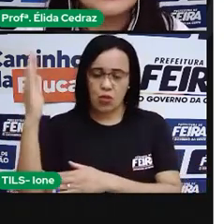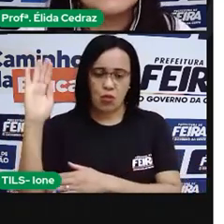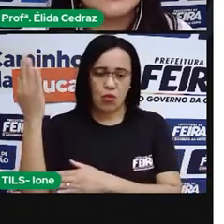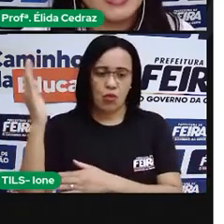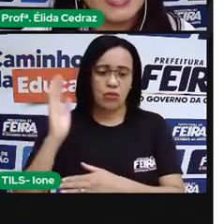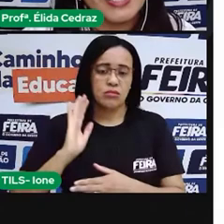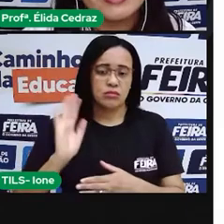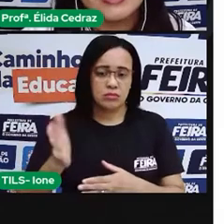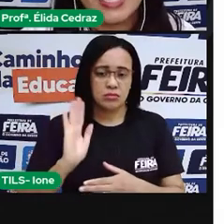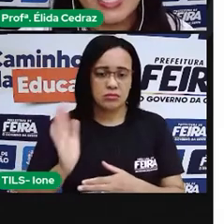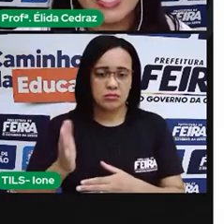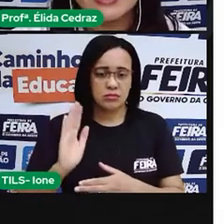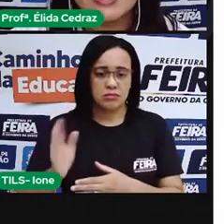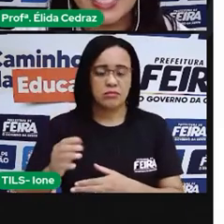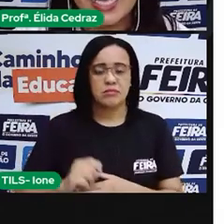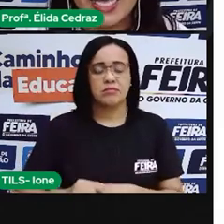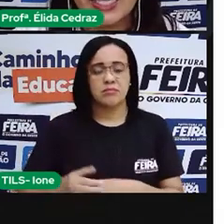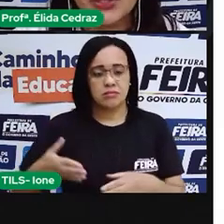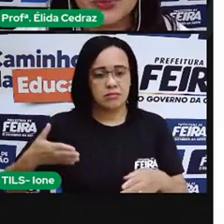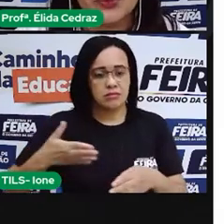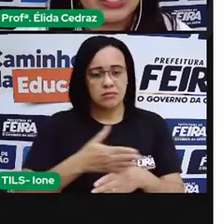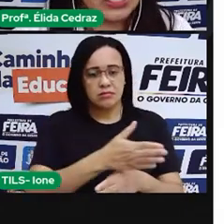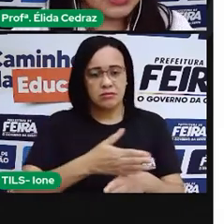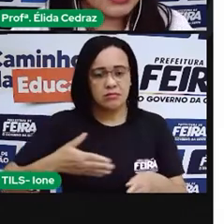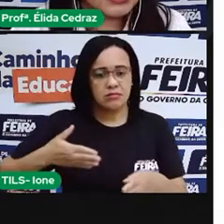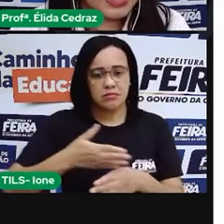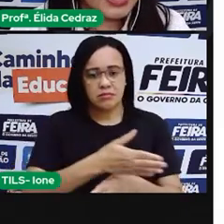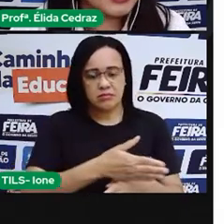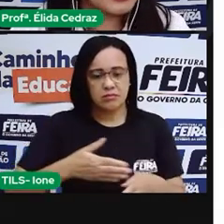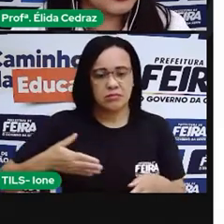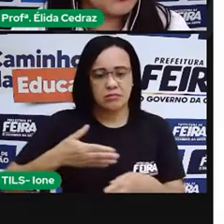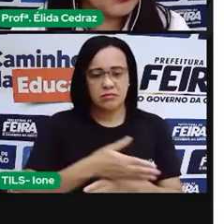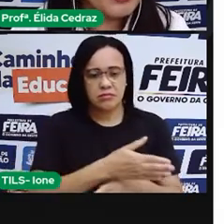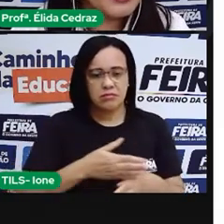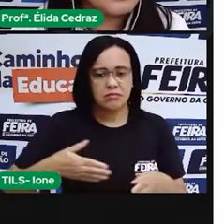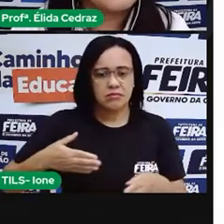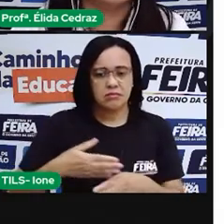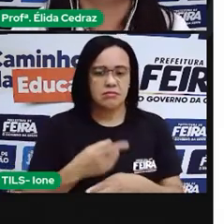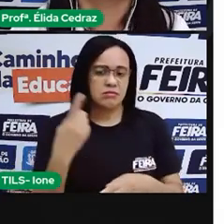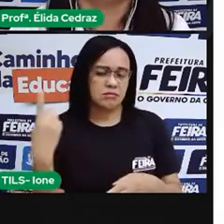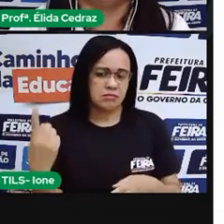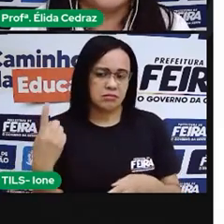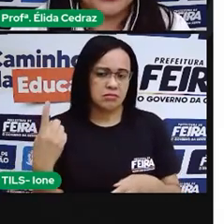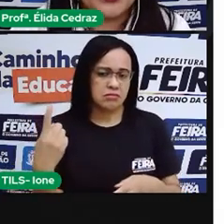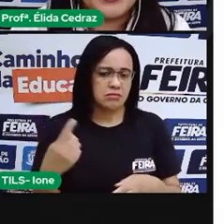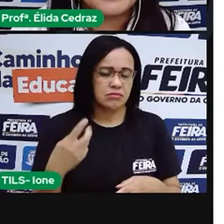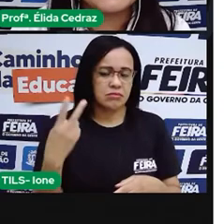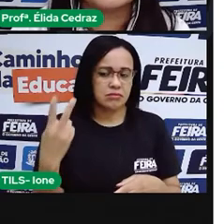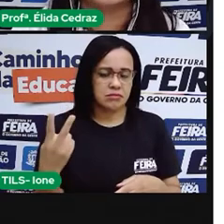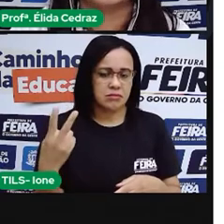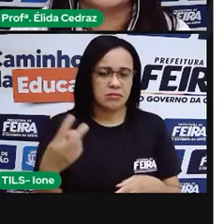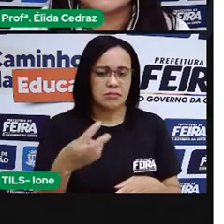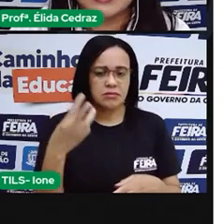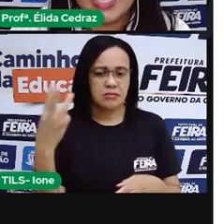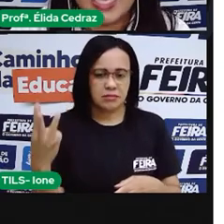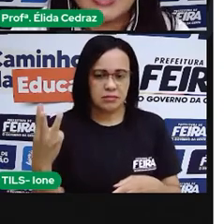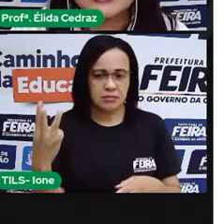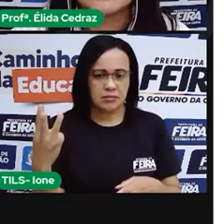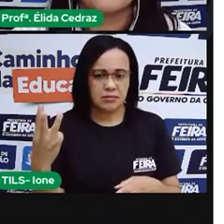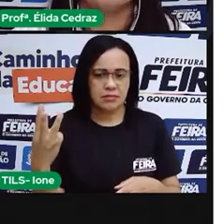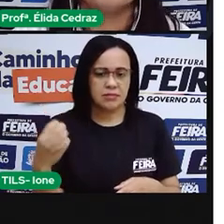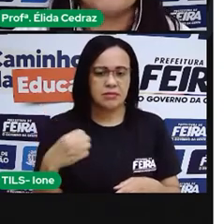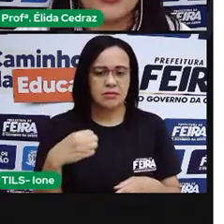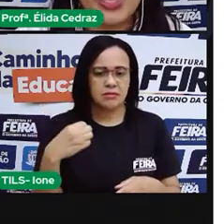serrou? Serra, serra, serrador. Serrei uma, duas,